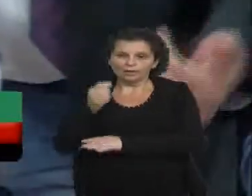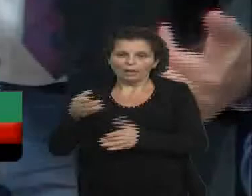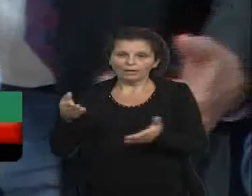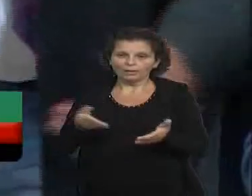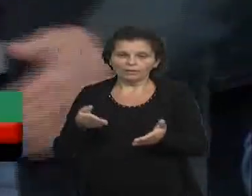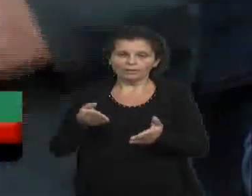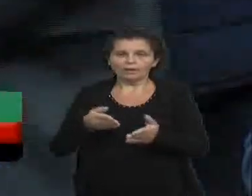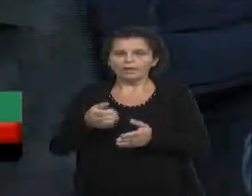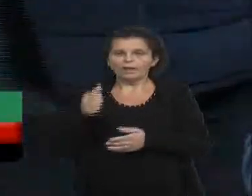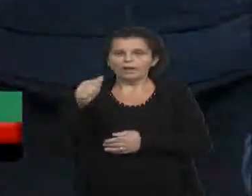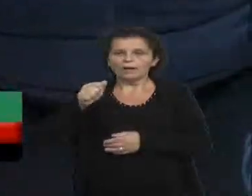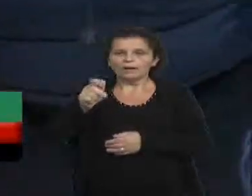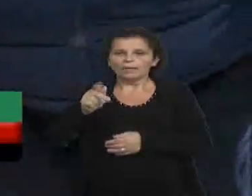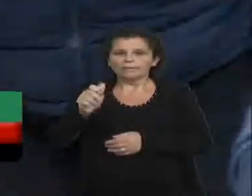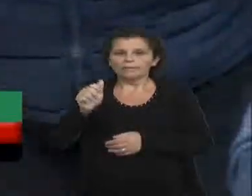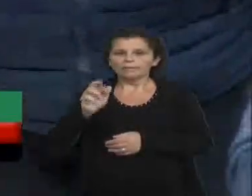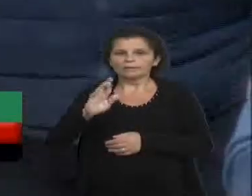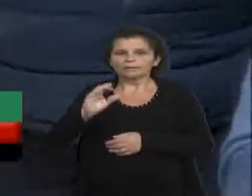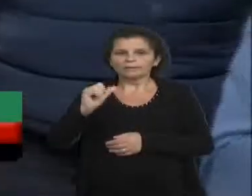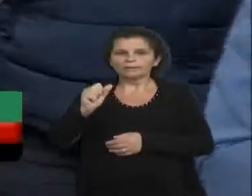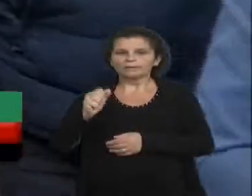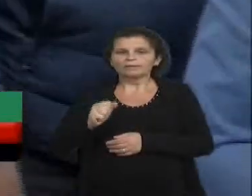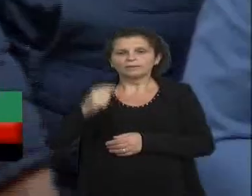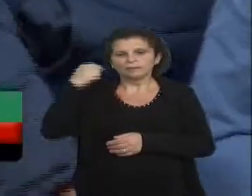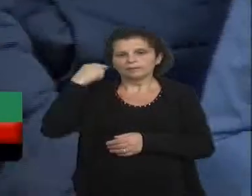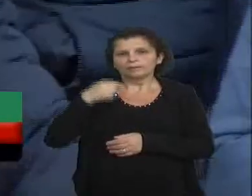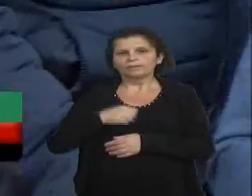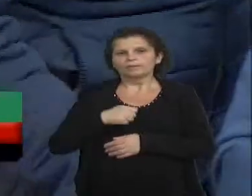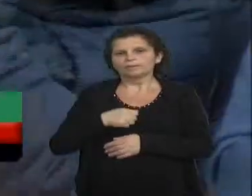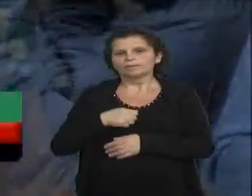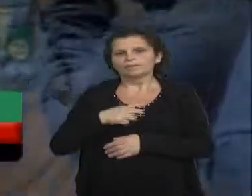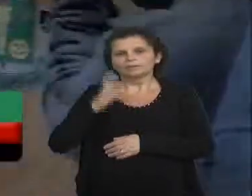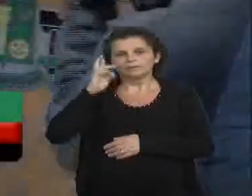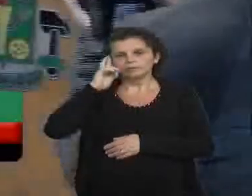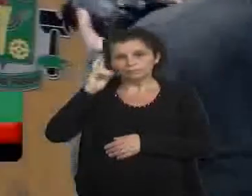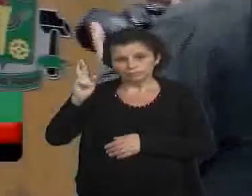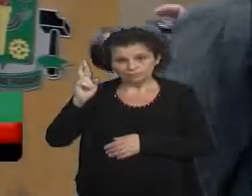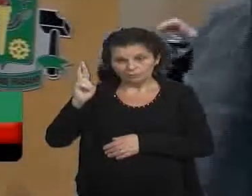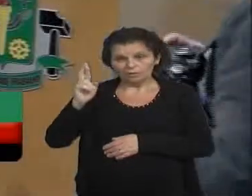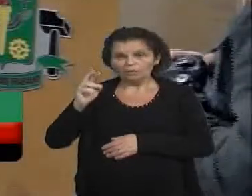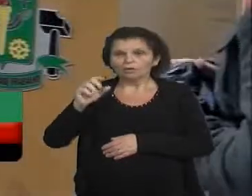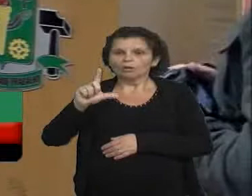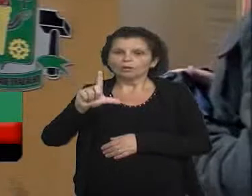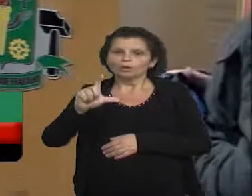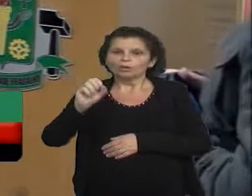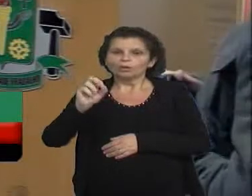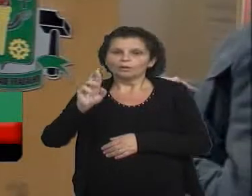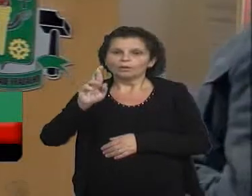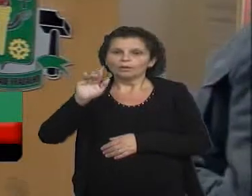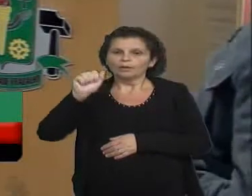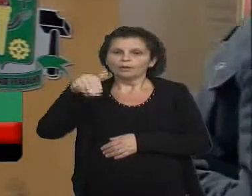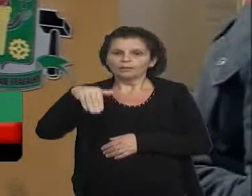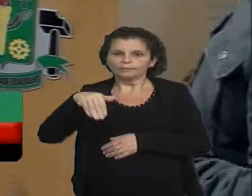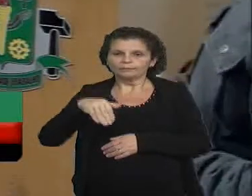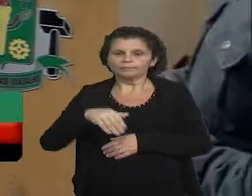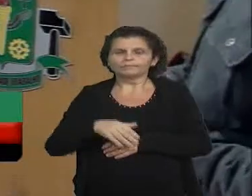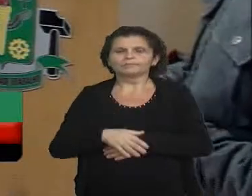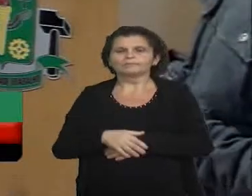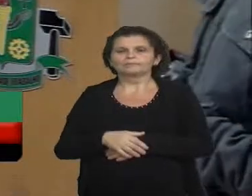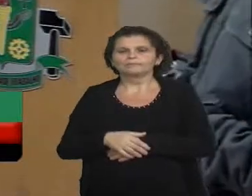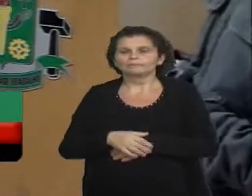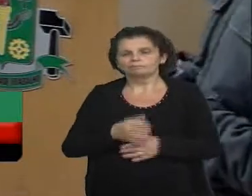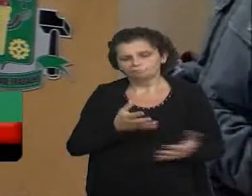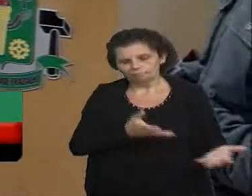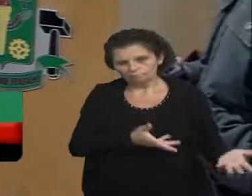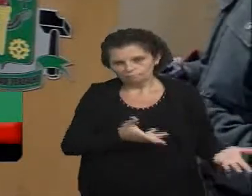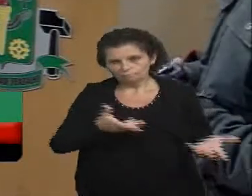de Aparecida carregando Nossa Senhora de Luján. Solicito ao vereador Emerson que